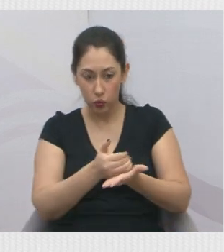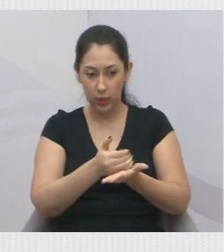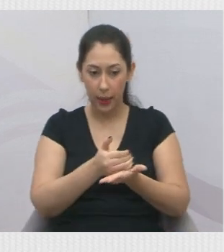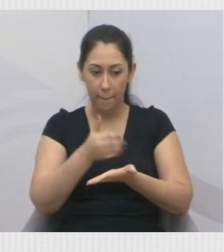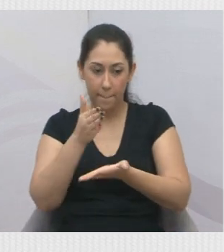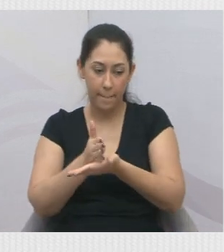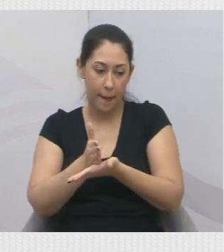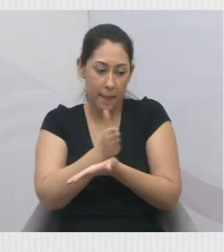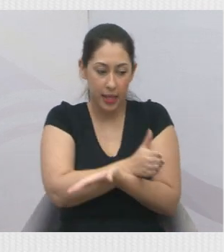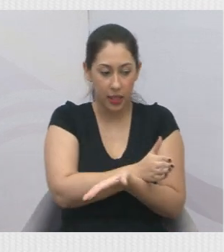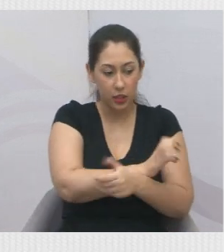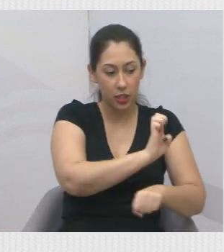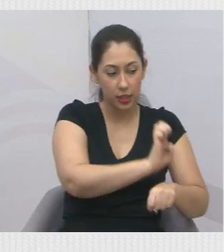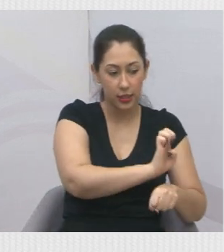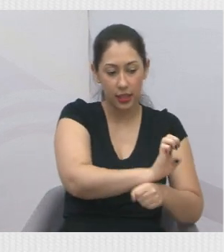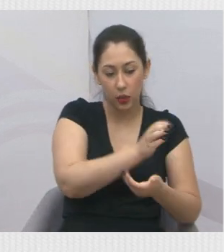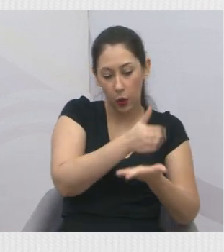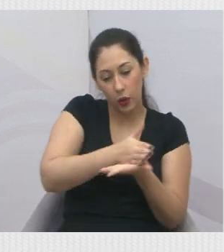de